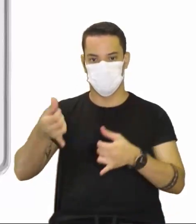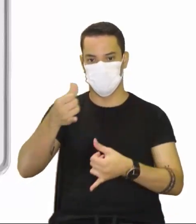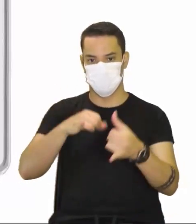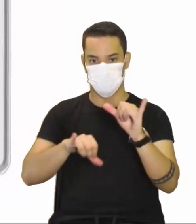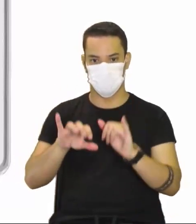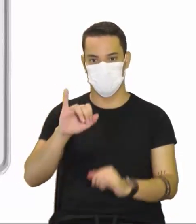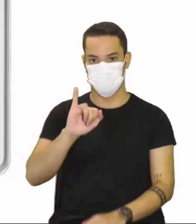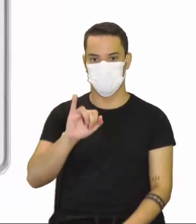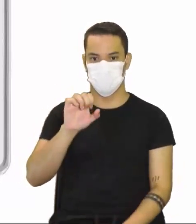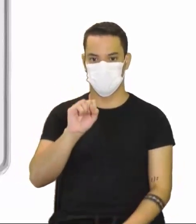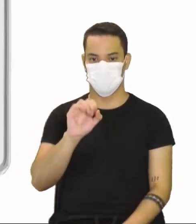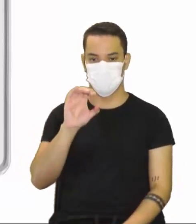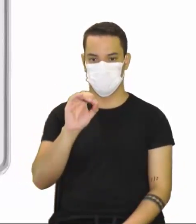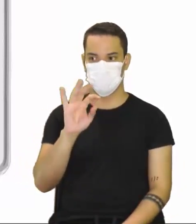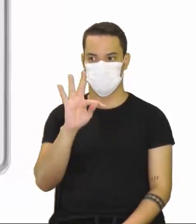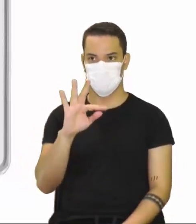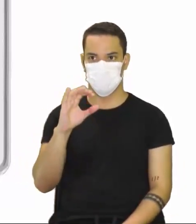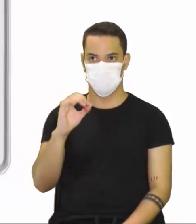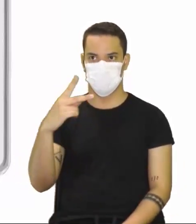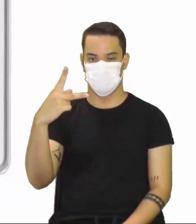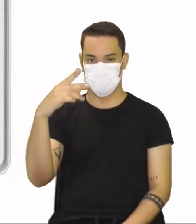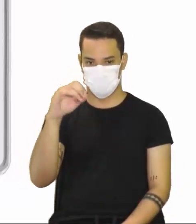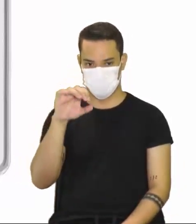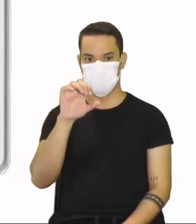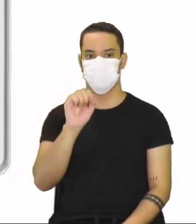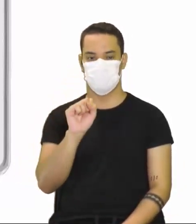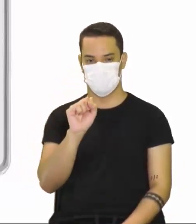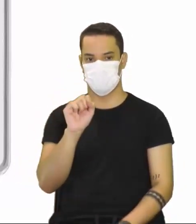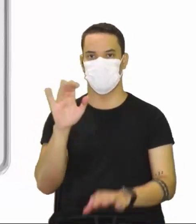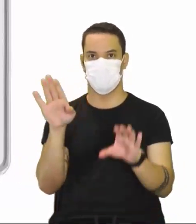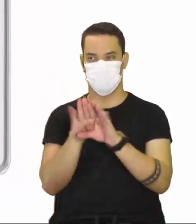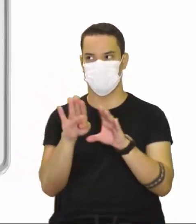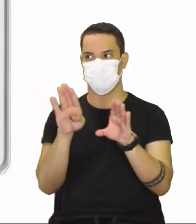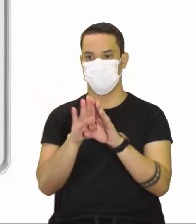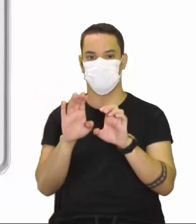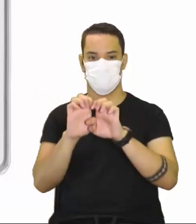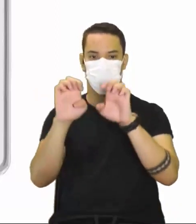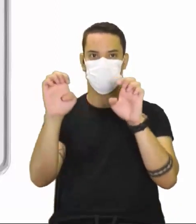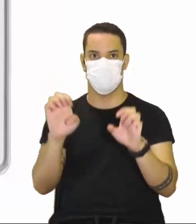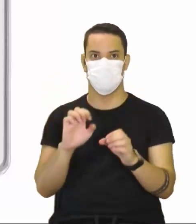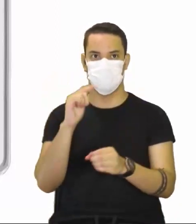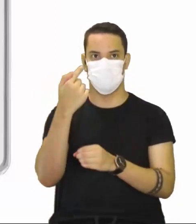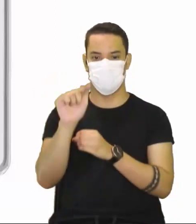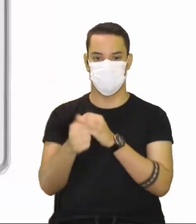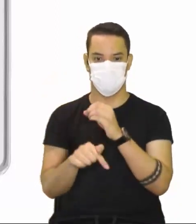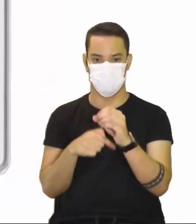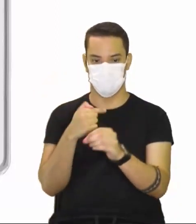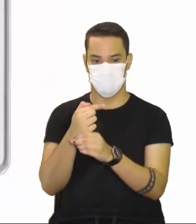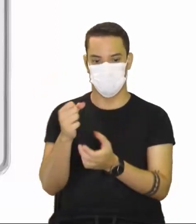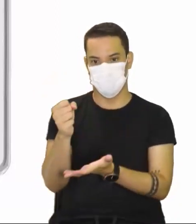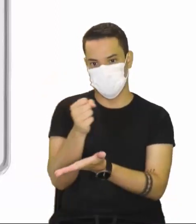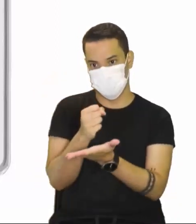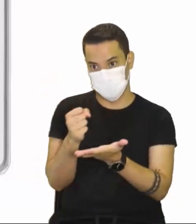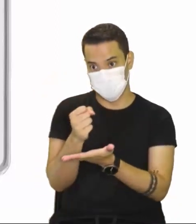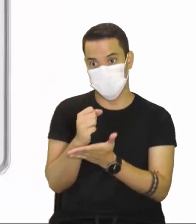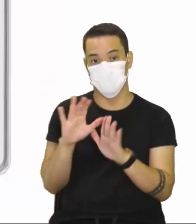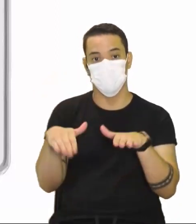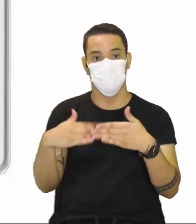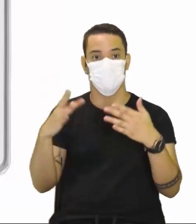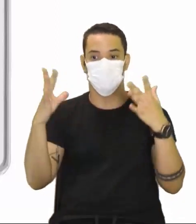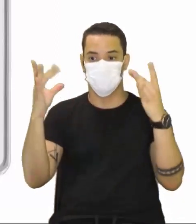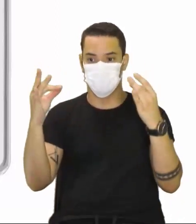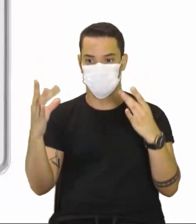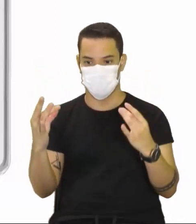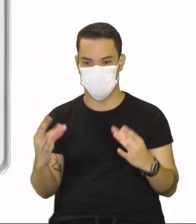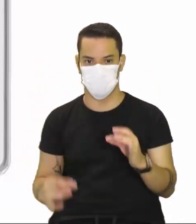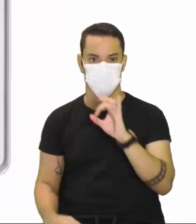e isótopos. E vimos também a estrutura atômica básica. Então, entrando em detalhe